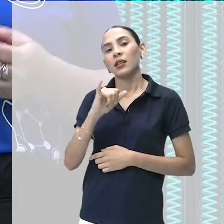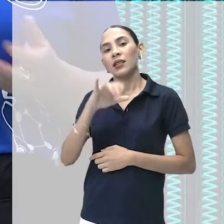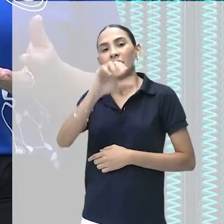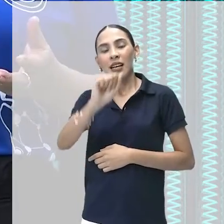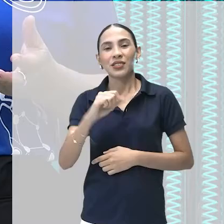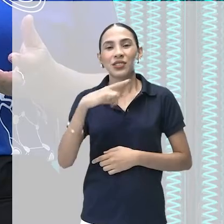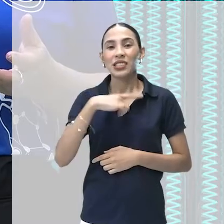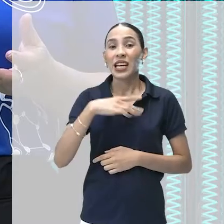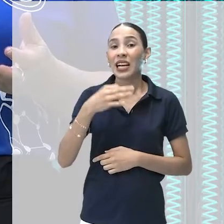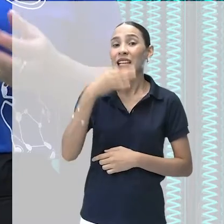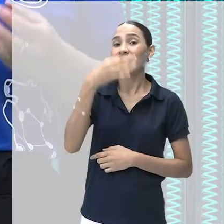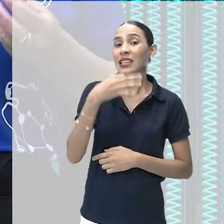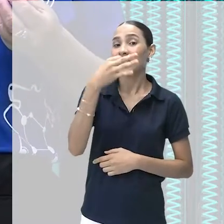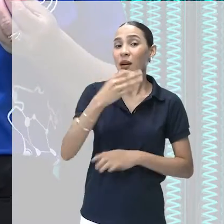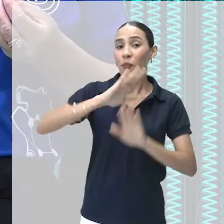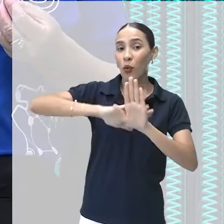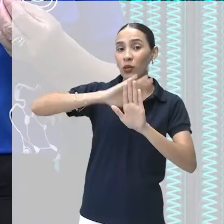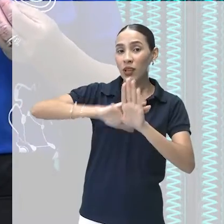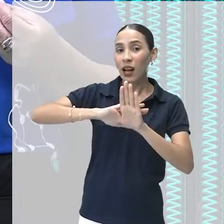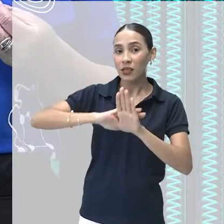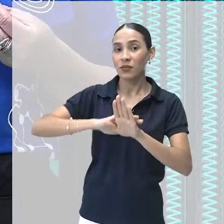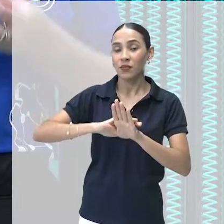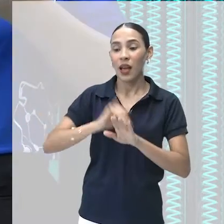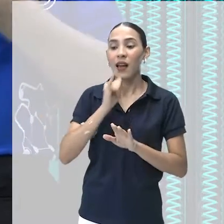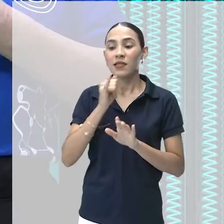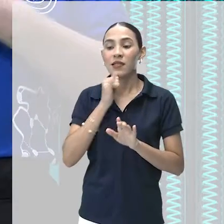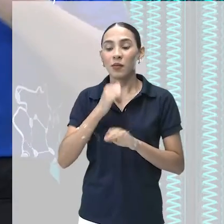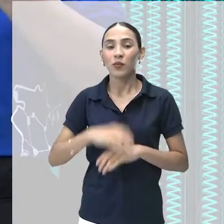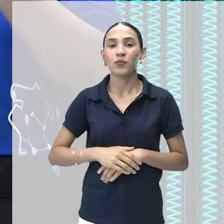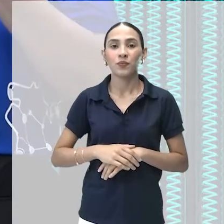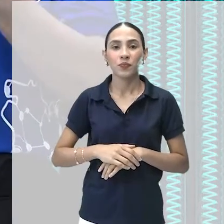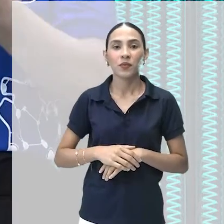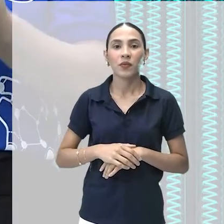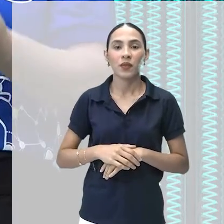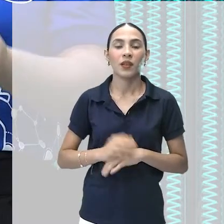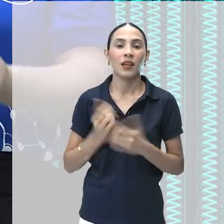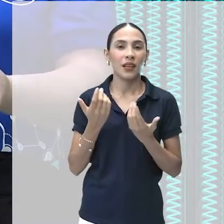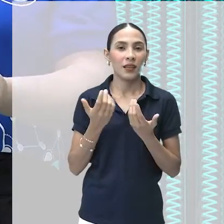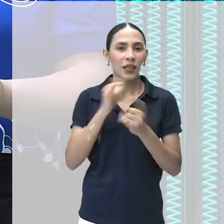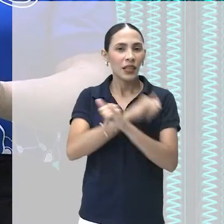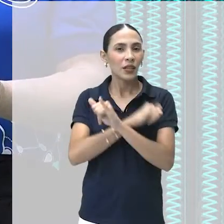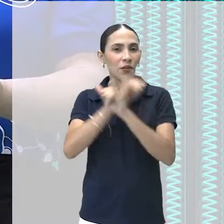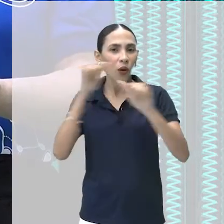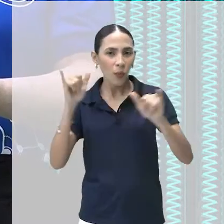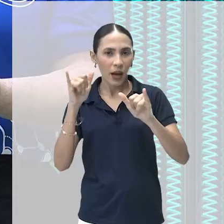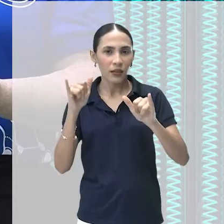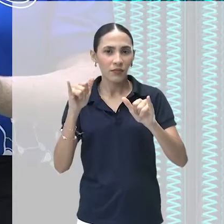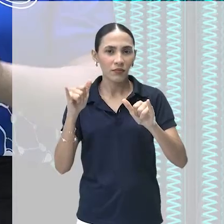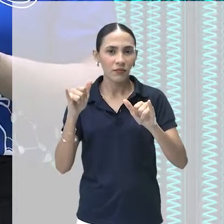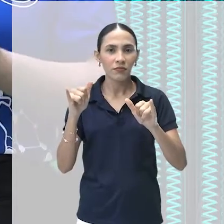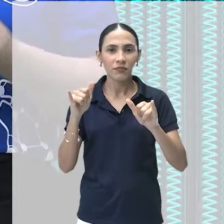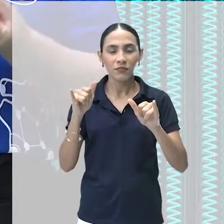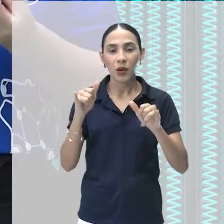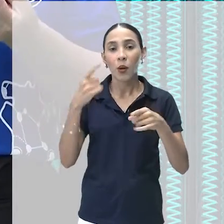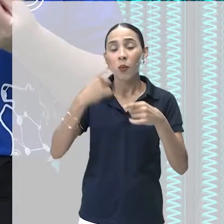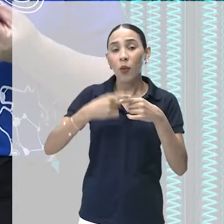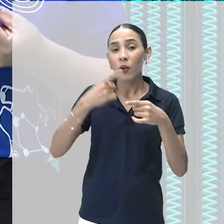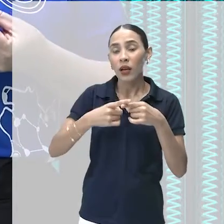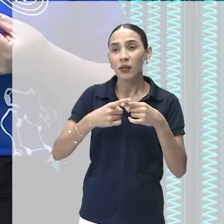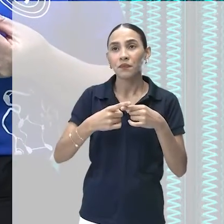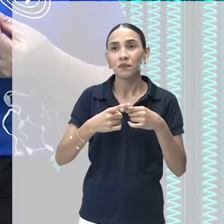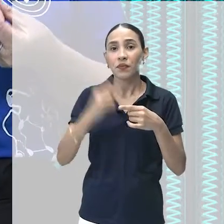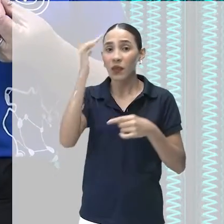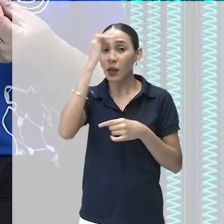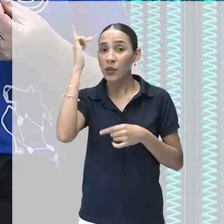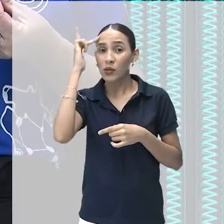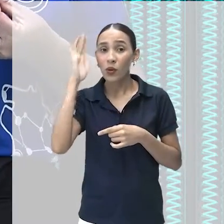é veladas, professora? Eles falavam uma coisa, mas eles estavam querendo falar outra, tá bom? Então, quem